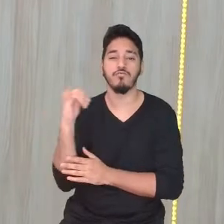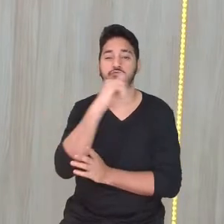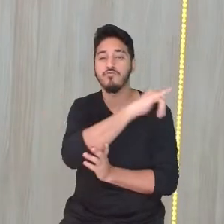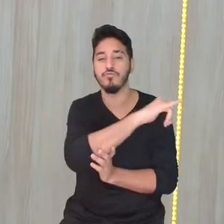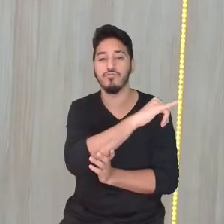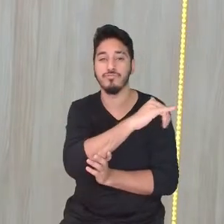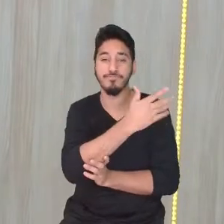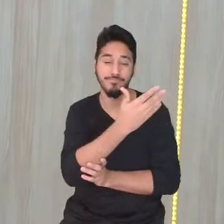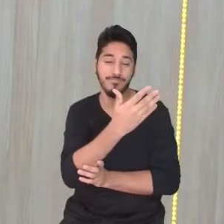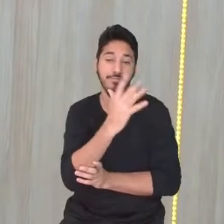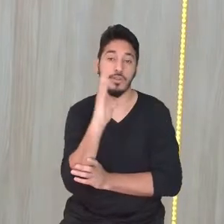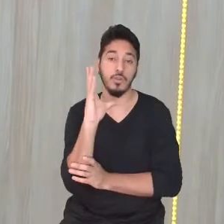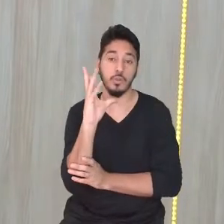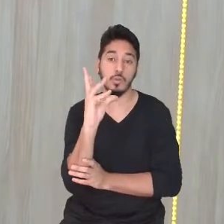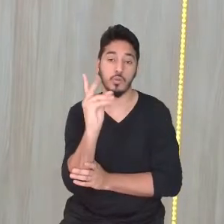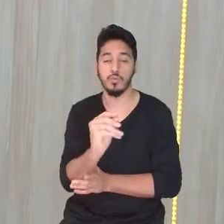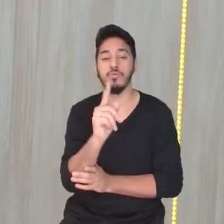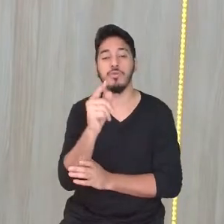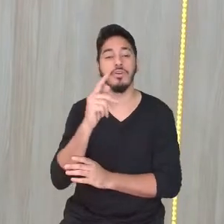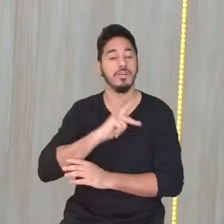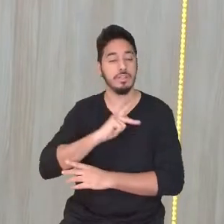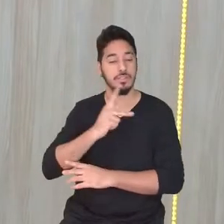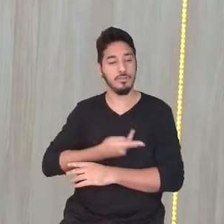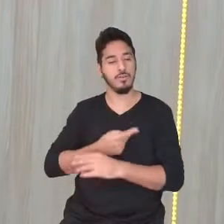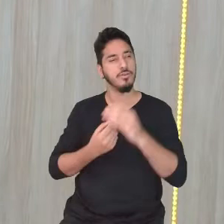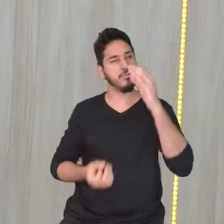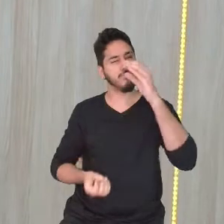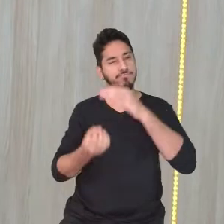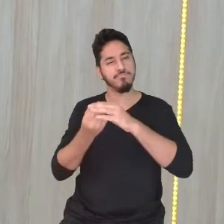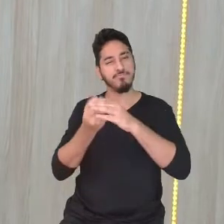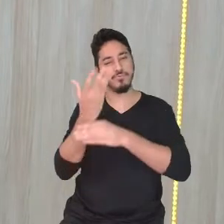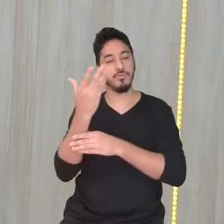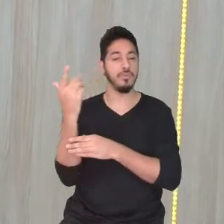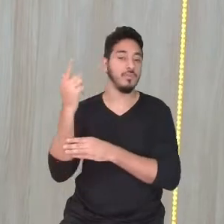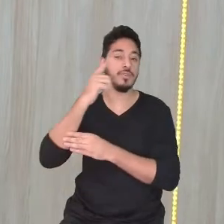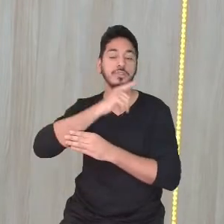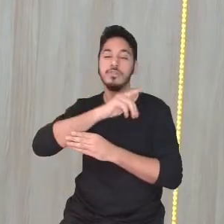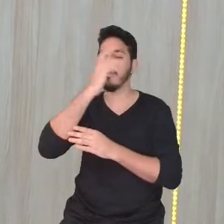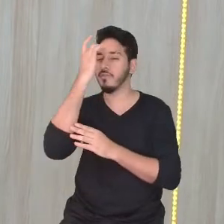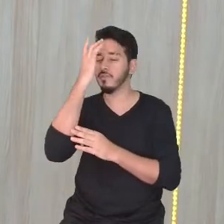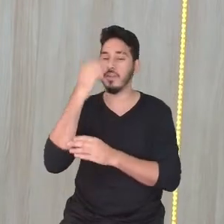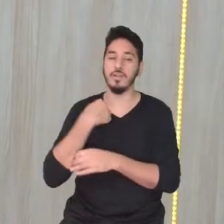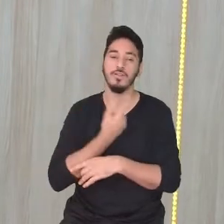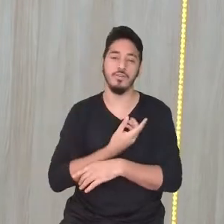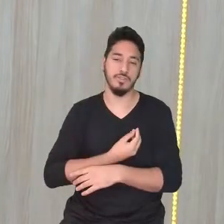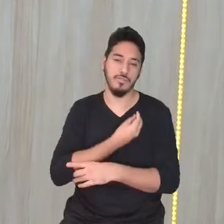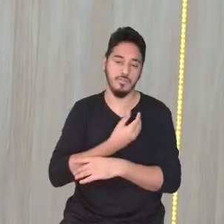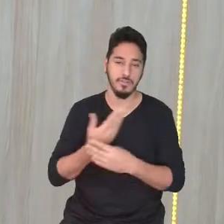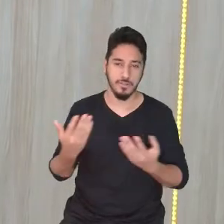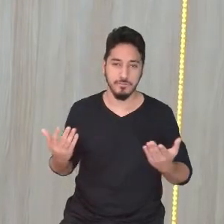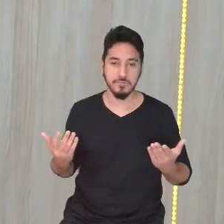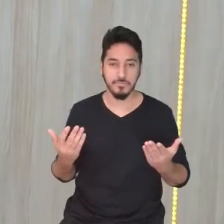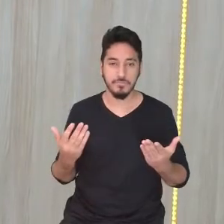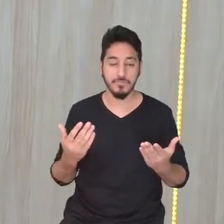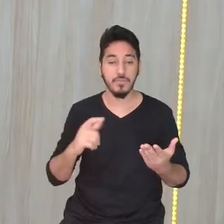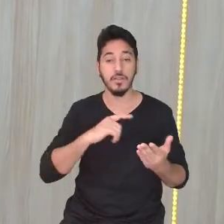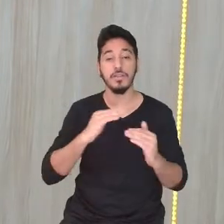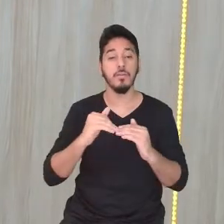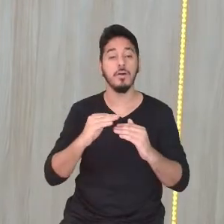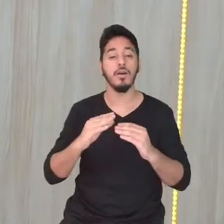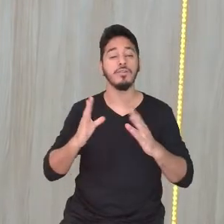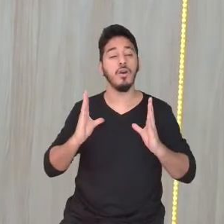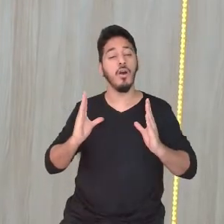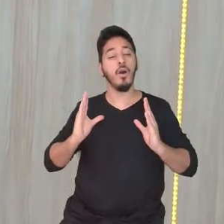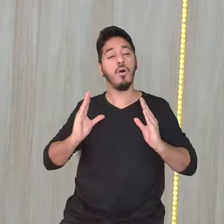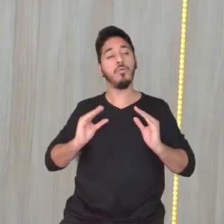Então, tudo isso são formas que os seres humanos criaram para poder facilitar a nossa vida, para poder nos trazer mais